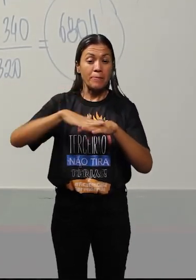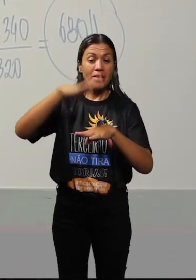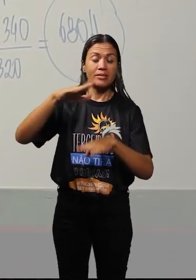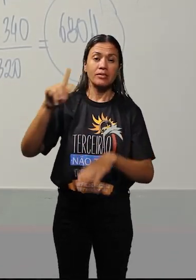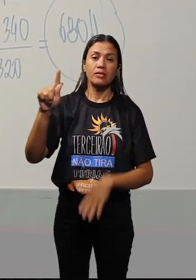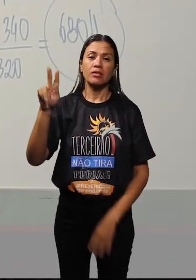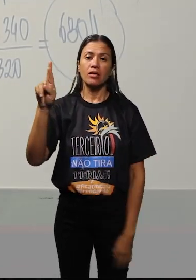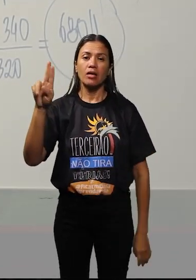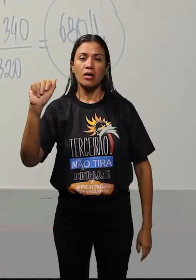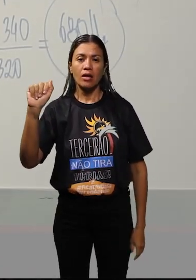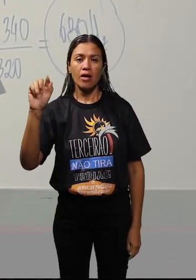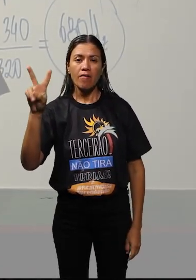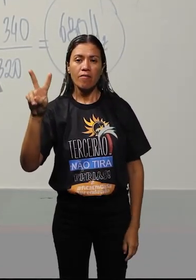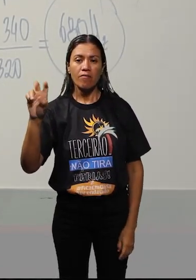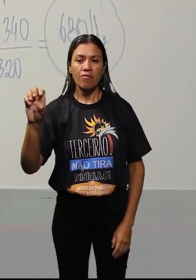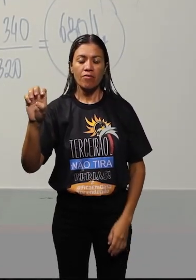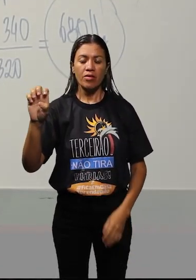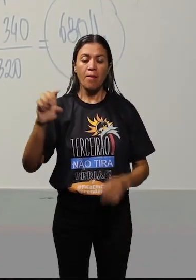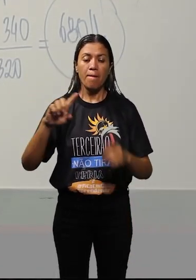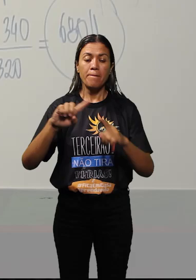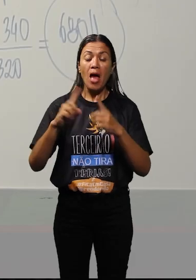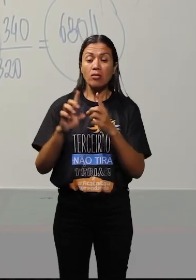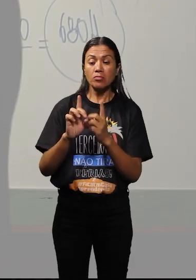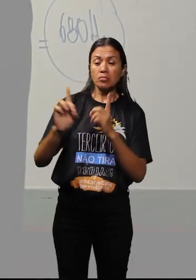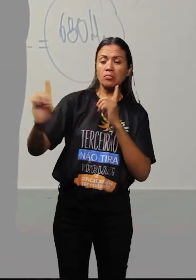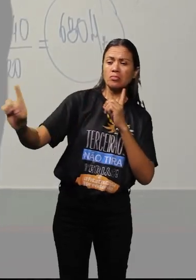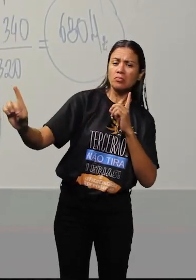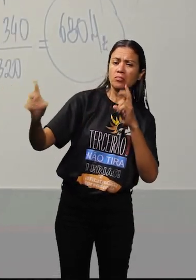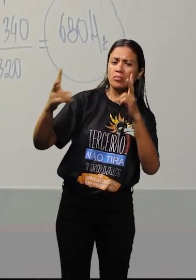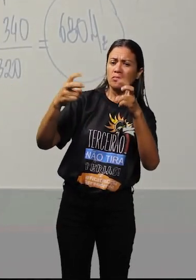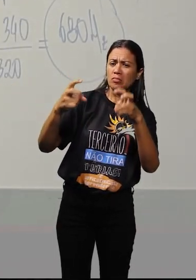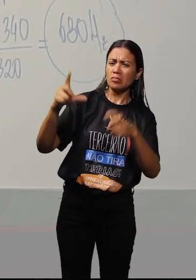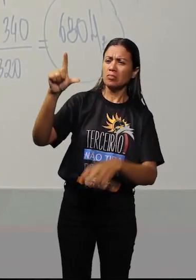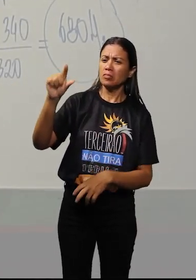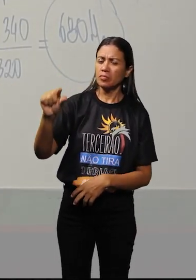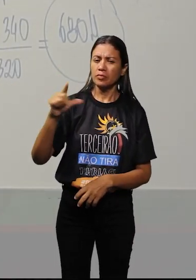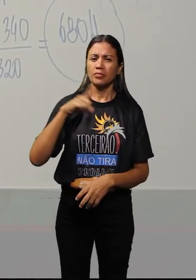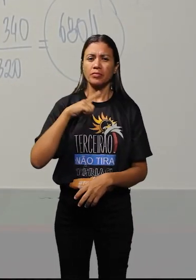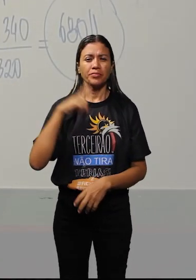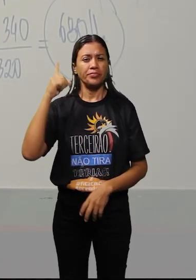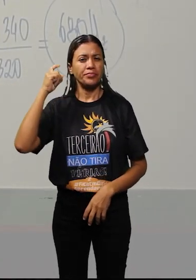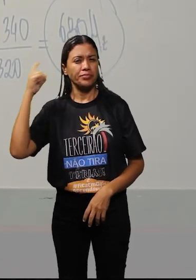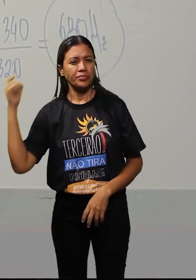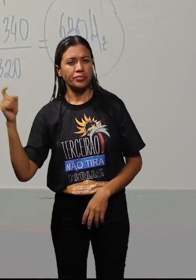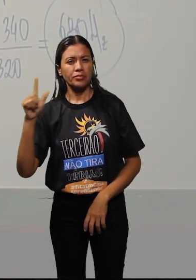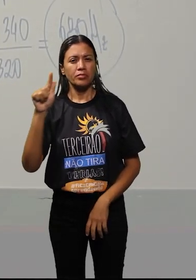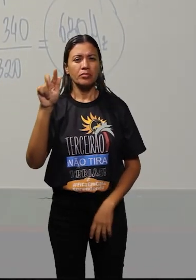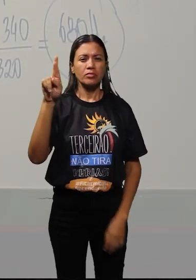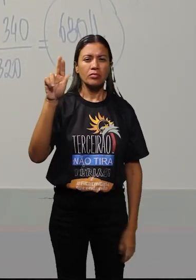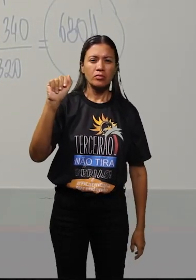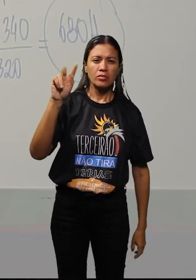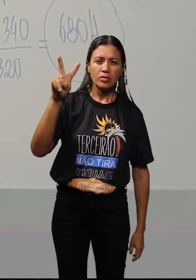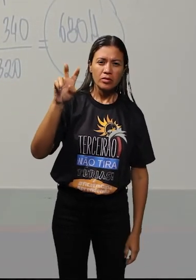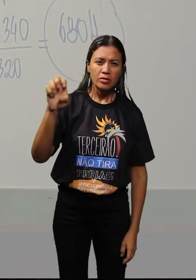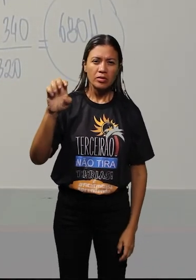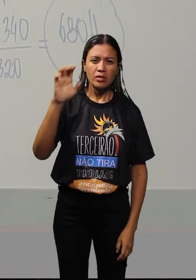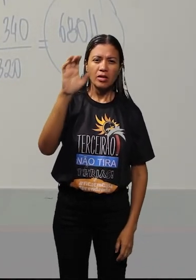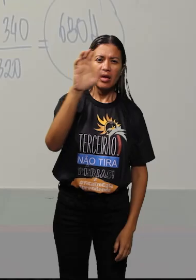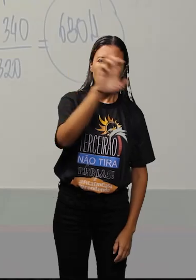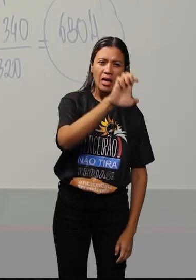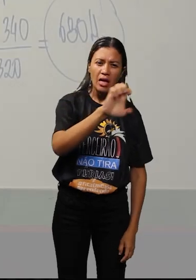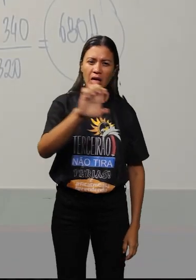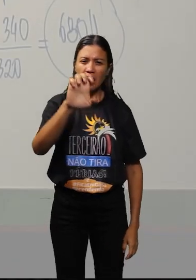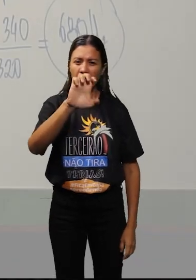som mais grave. Beleza? Por que isso acontece? Eu coloquei aqui um esquema para vocês, para você entender de uma